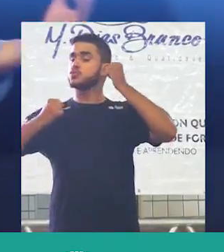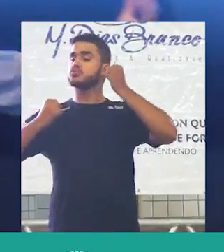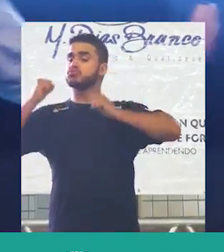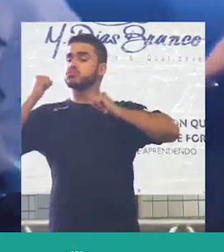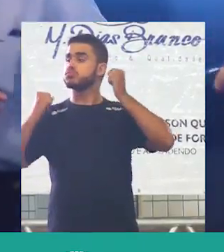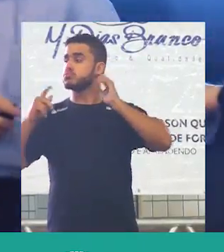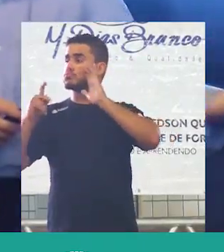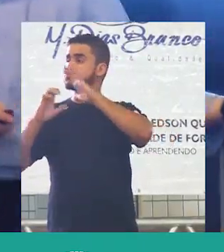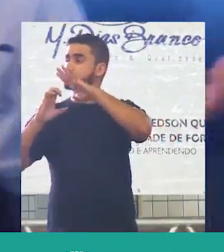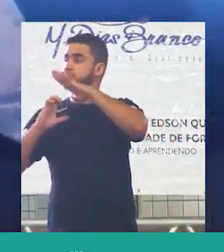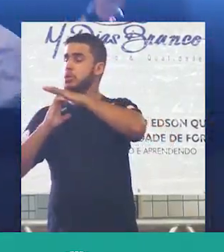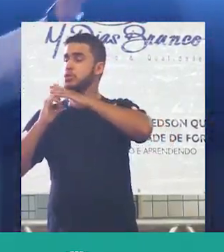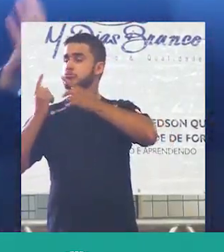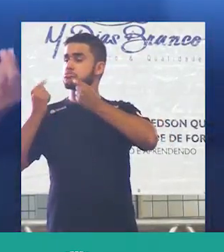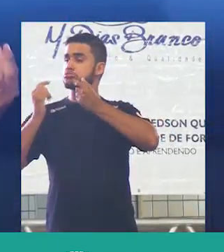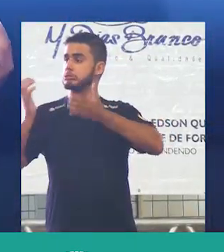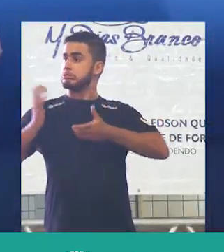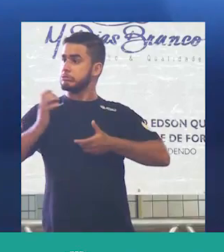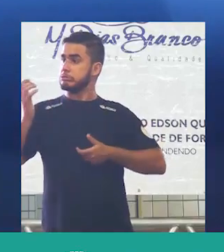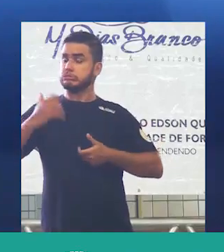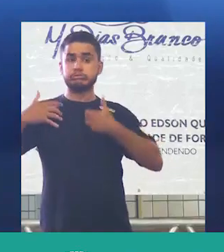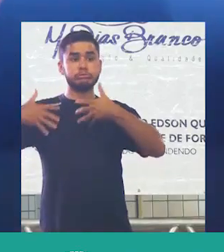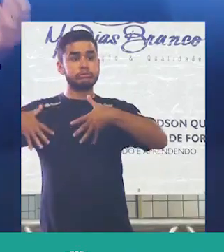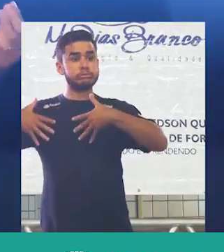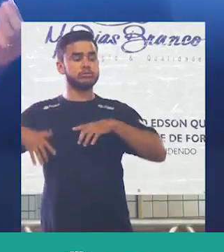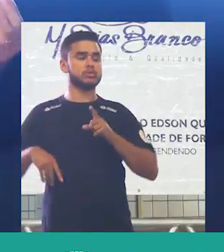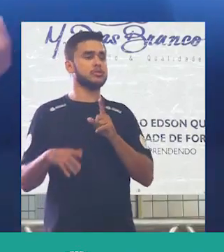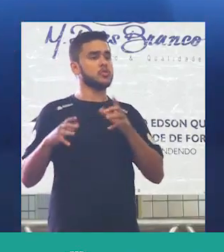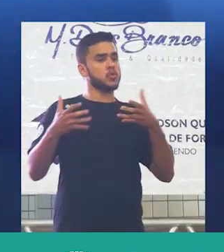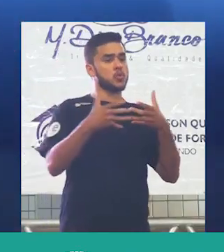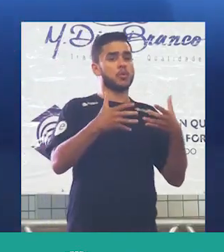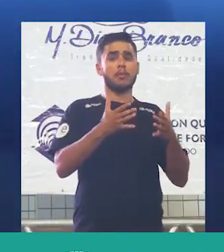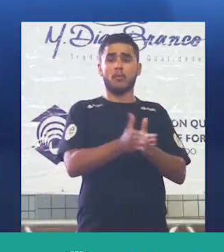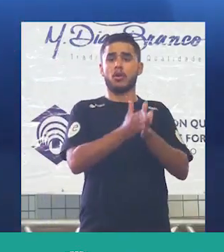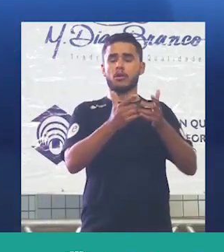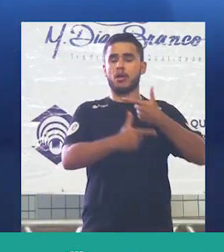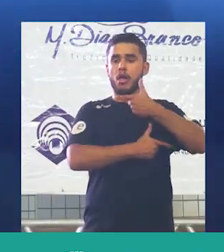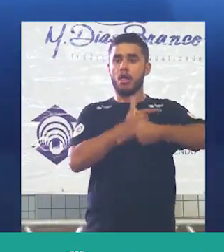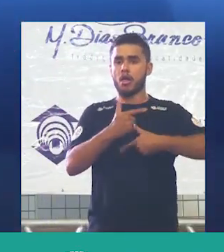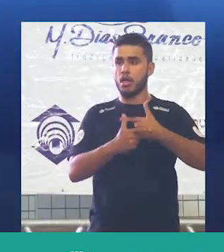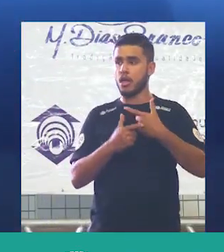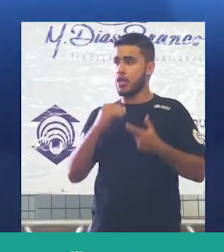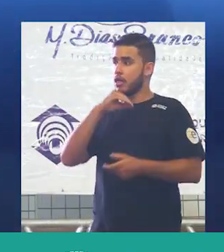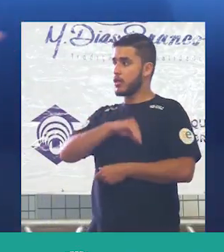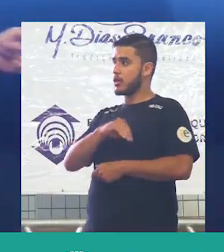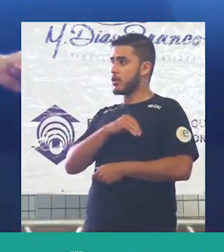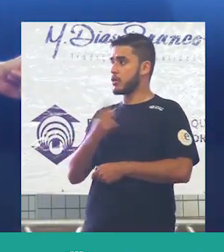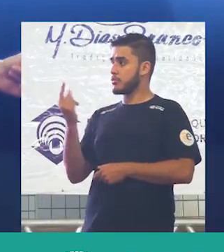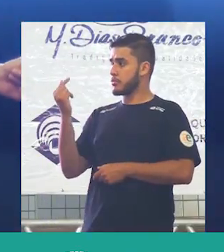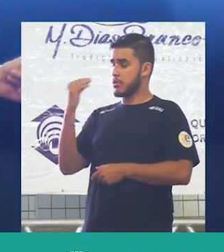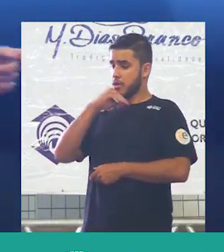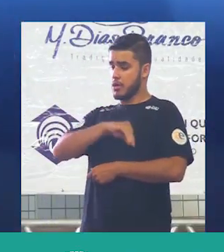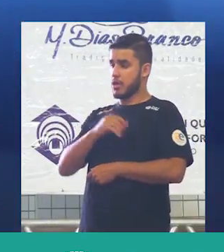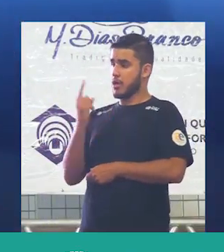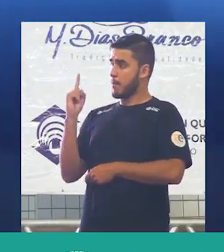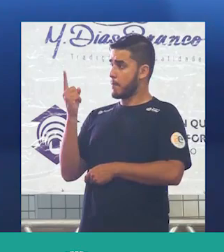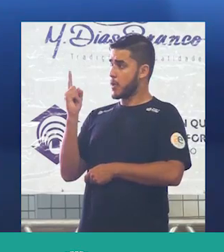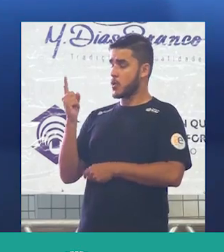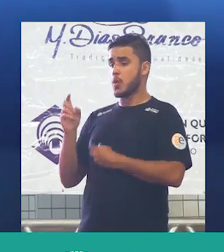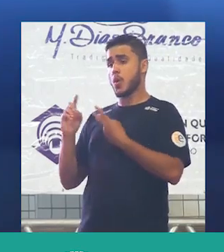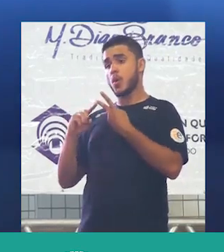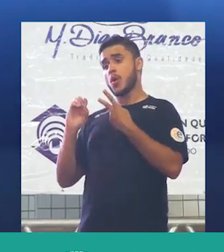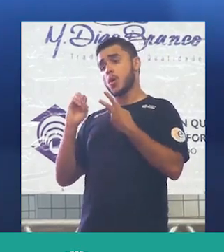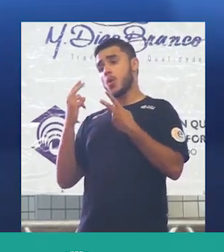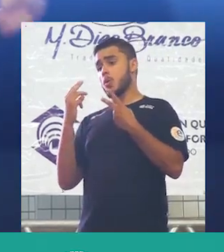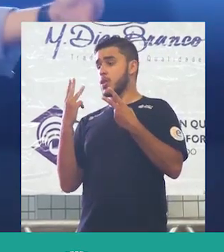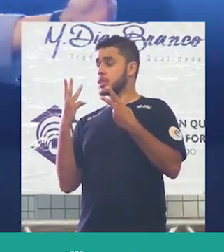produção, e o pobre, que vende a sua força de trabalho. Agora, se ele vende a força de trabalho por 1.000 ou por 30.000, isso é